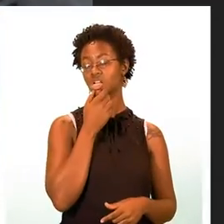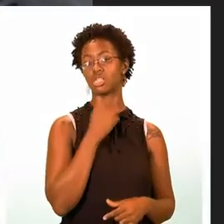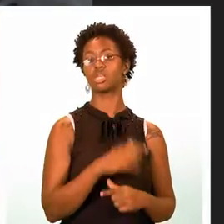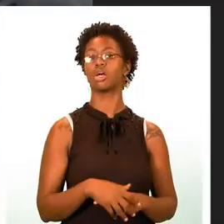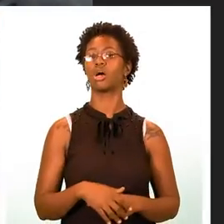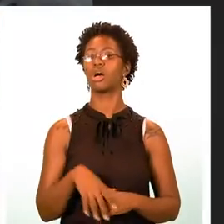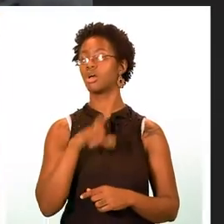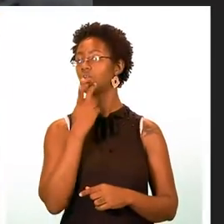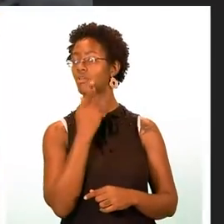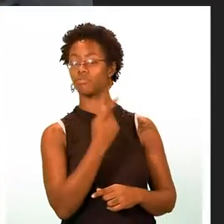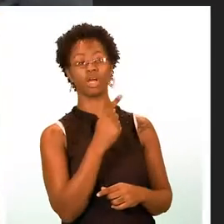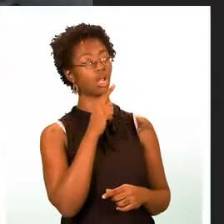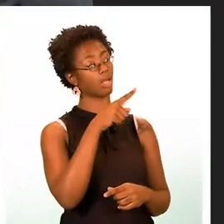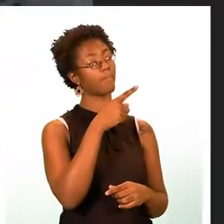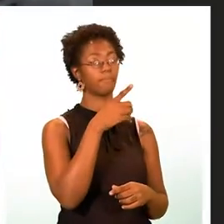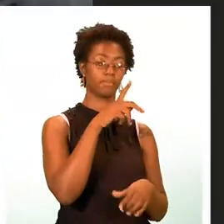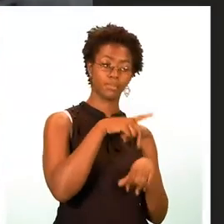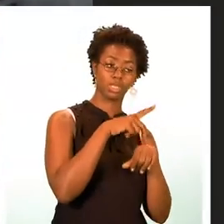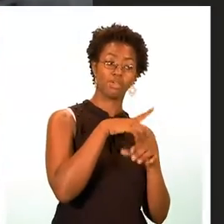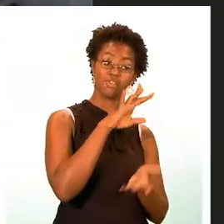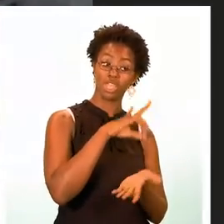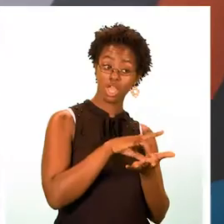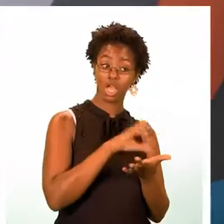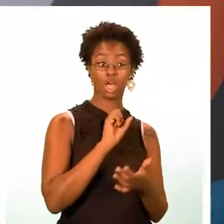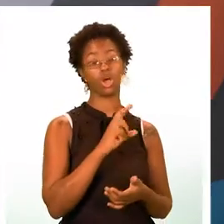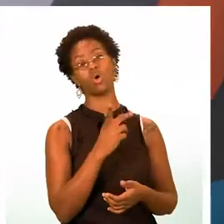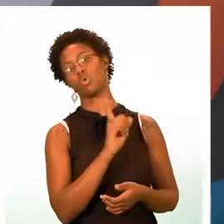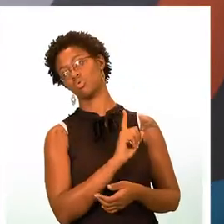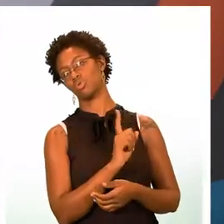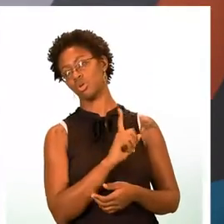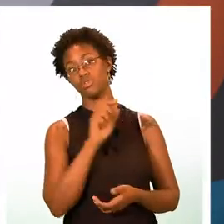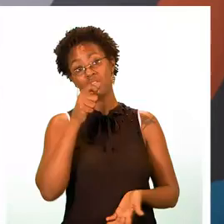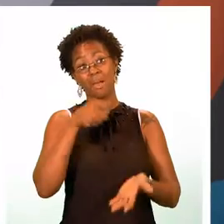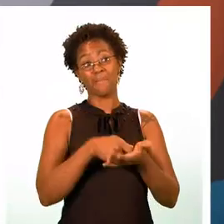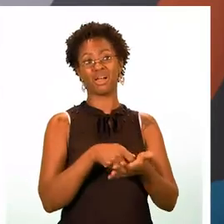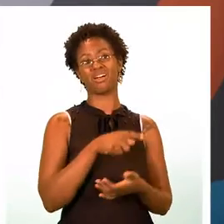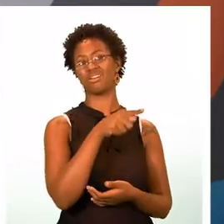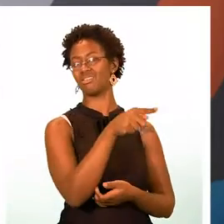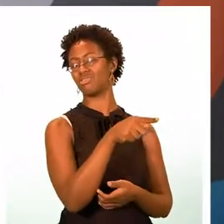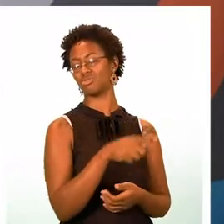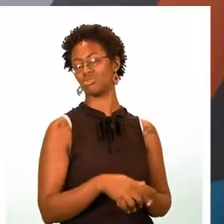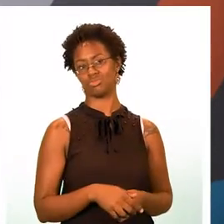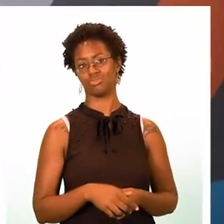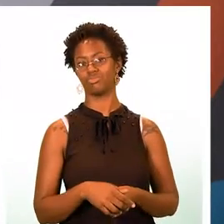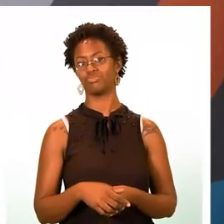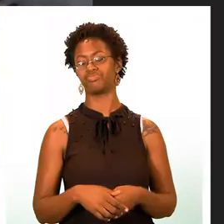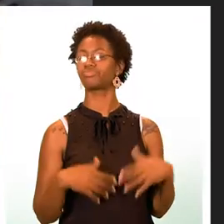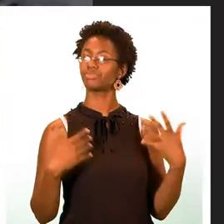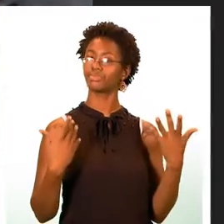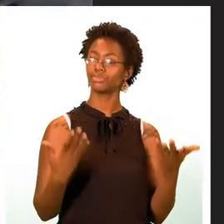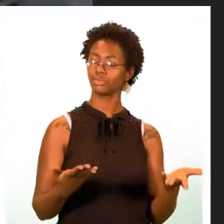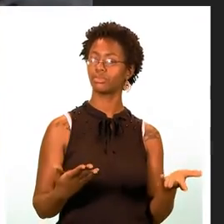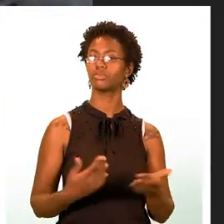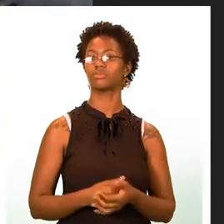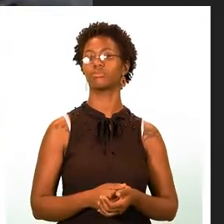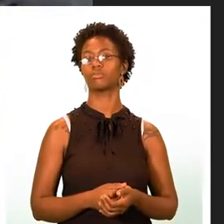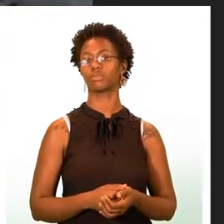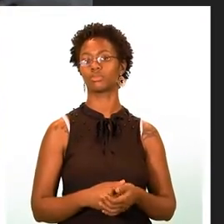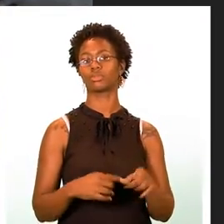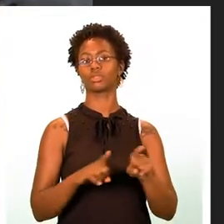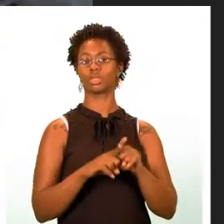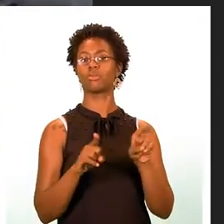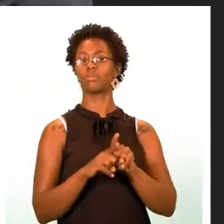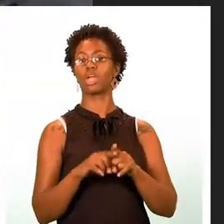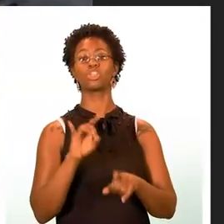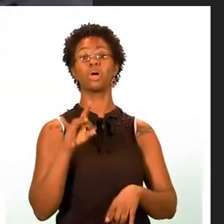eles dizem se aquela é uma pedra verdadeira ou não, e você, obviamente, que paga por isso. Então,